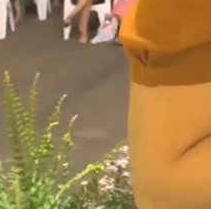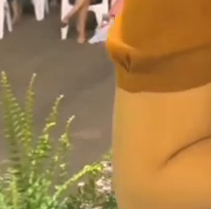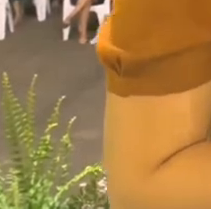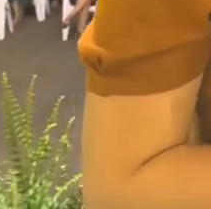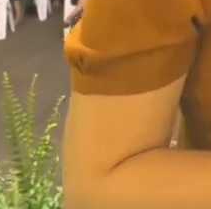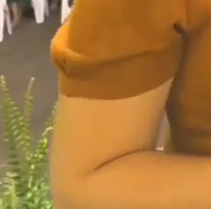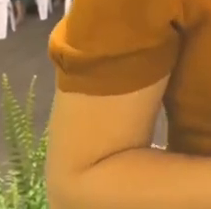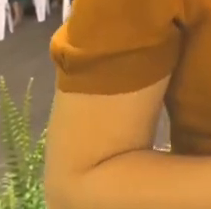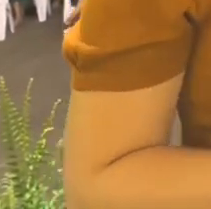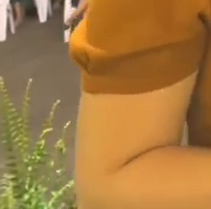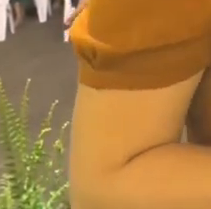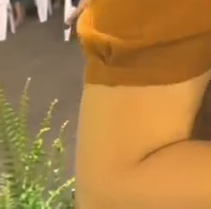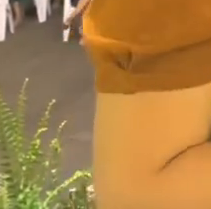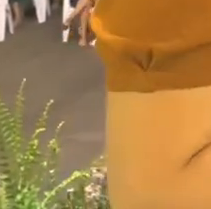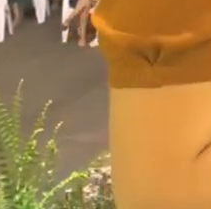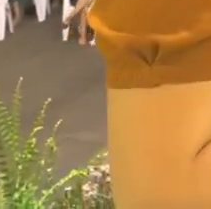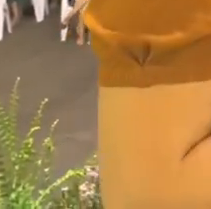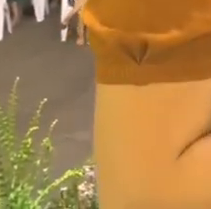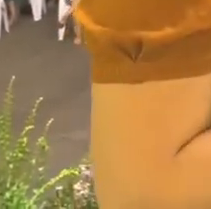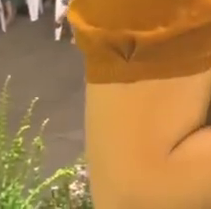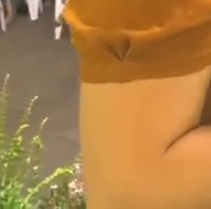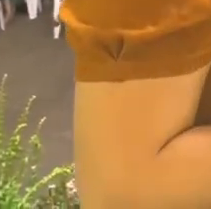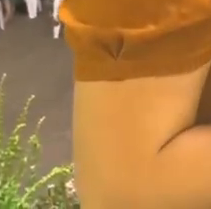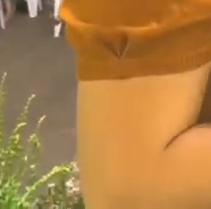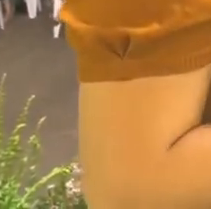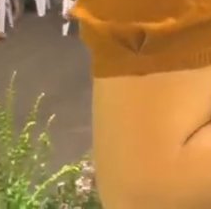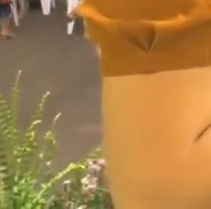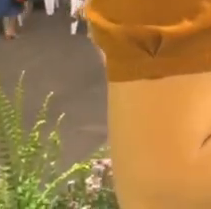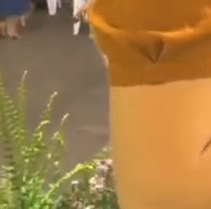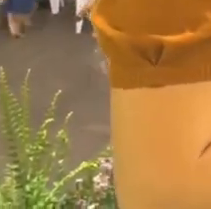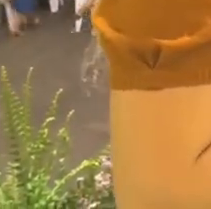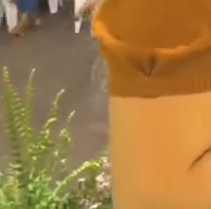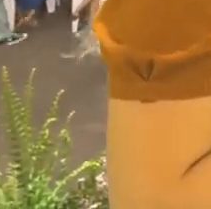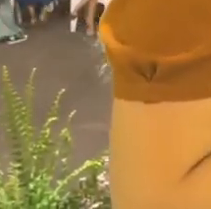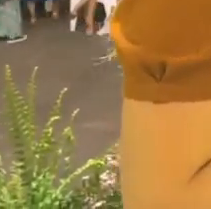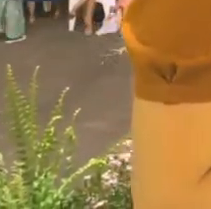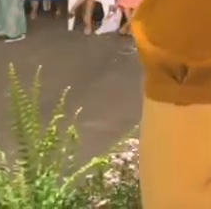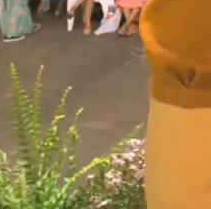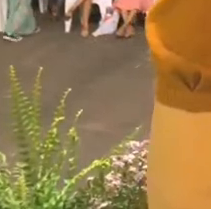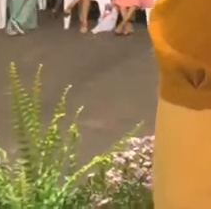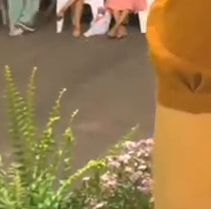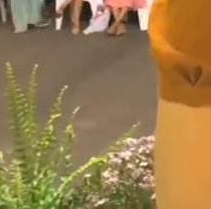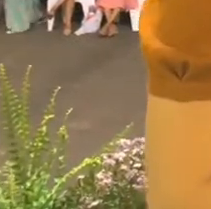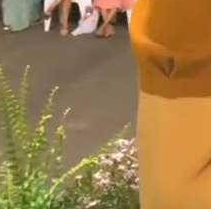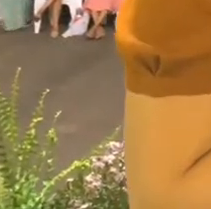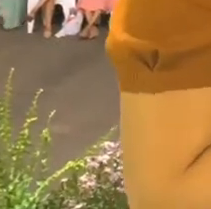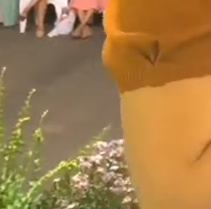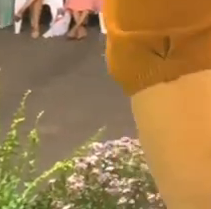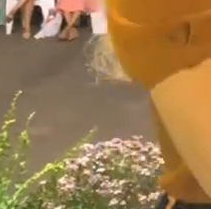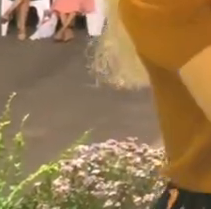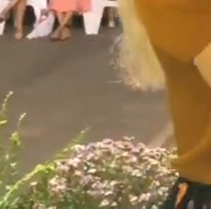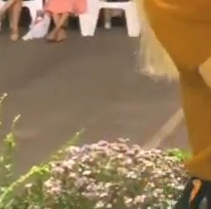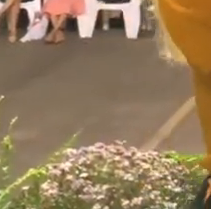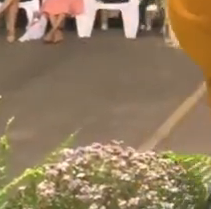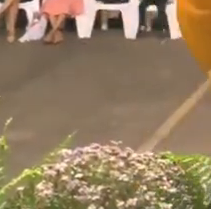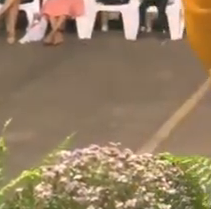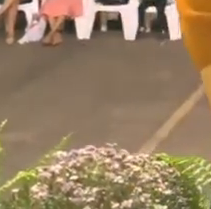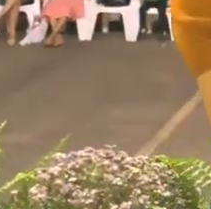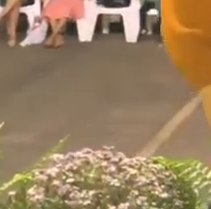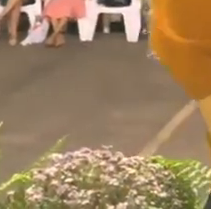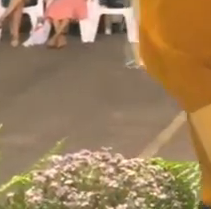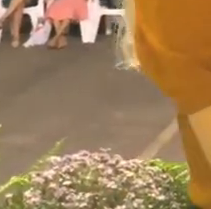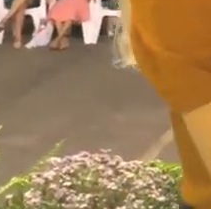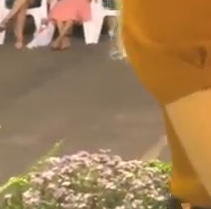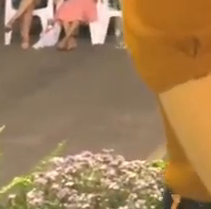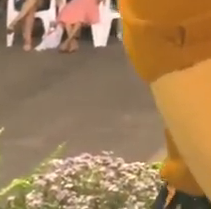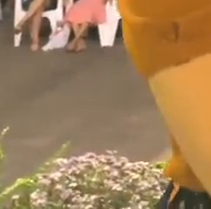vem amanhã vai ser tremendo de manhã de noite a palavra de Deus vai falar o teu coração antes